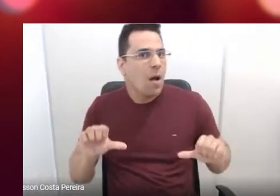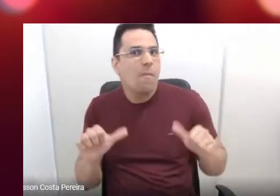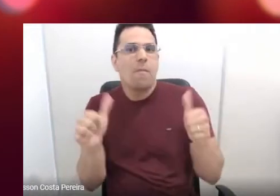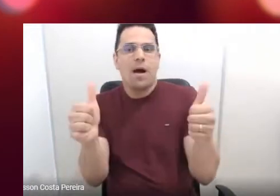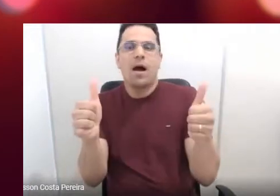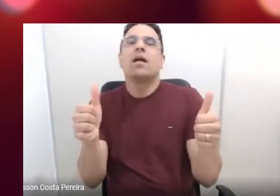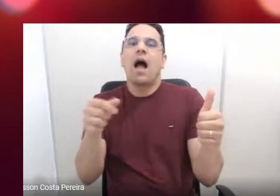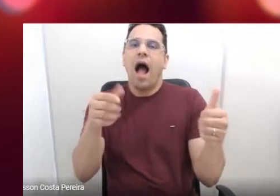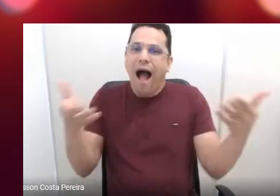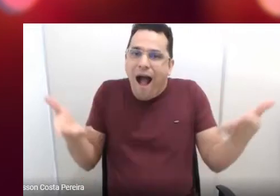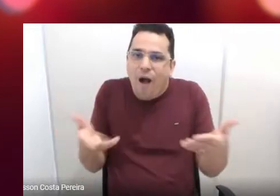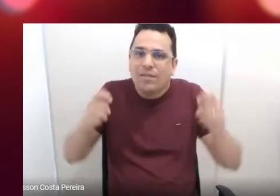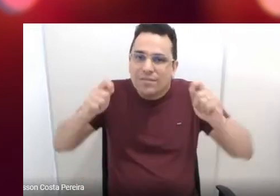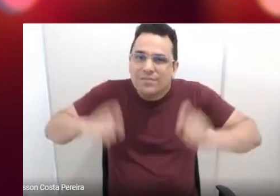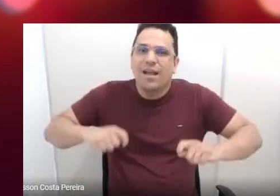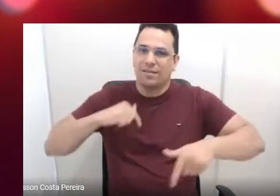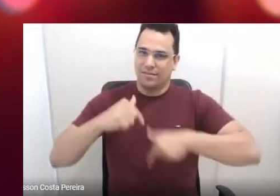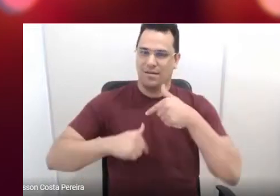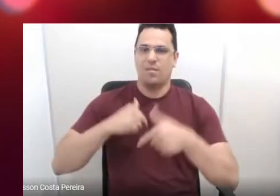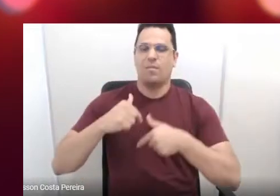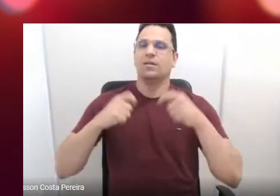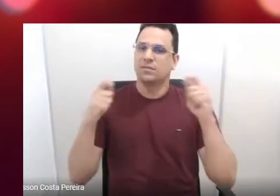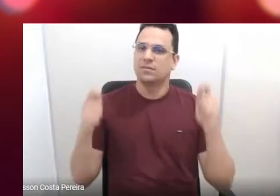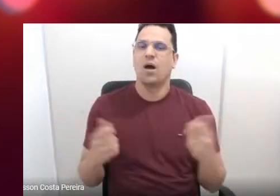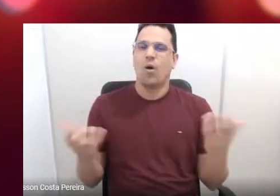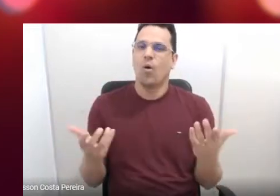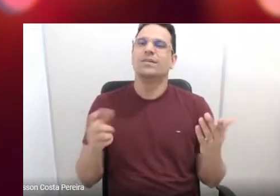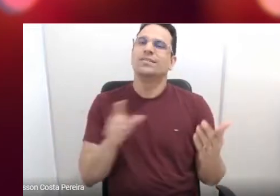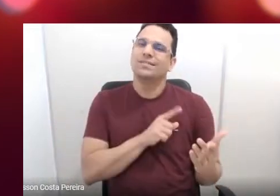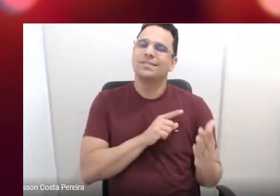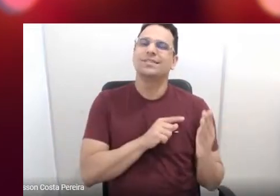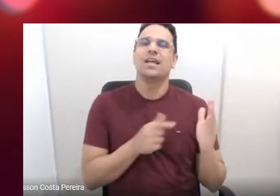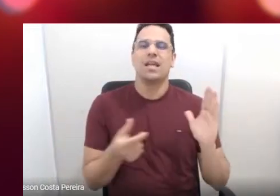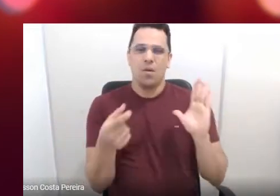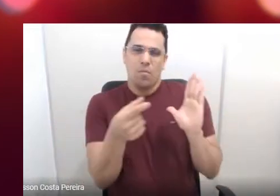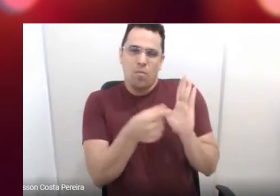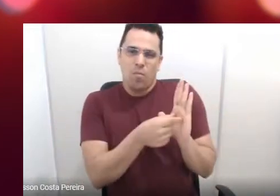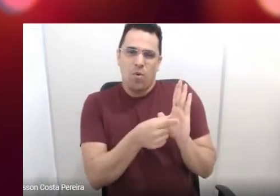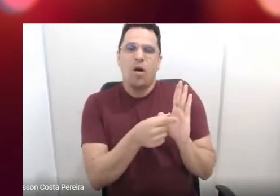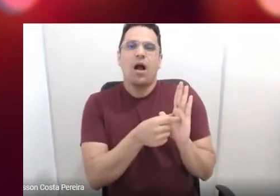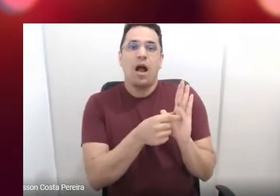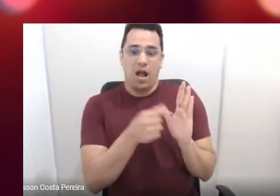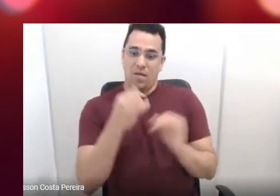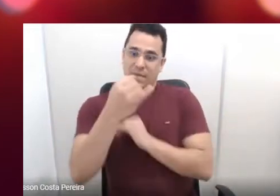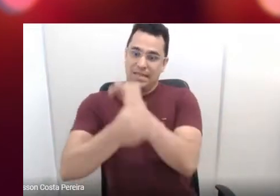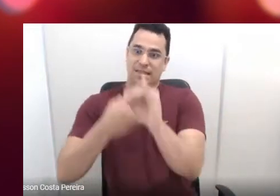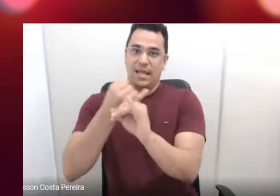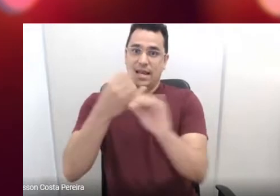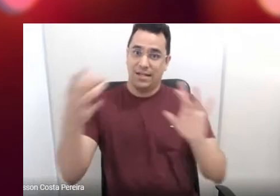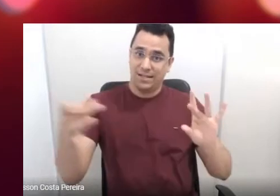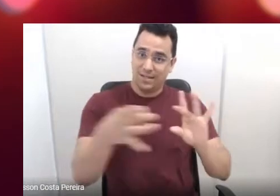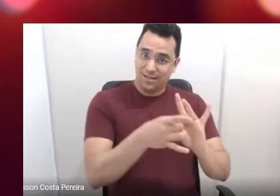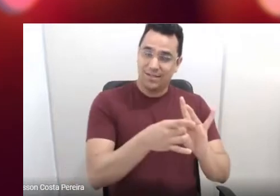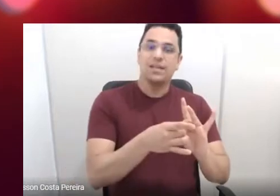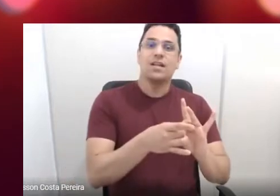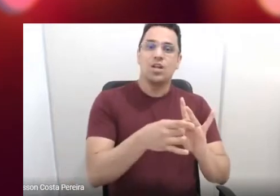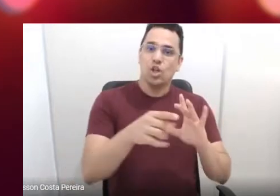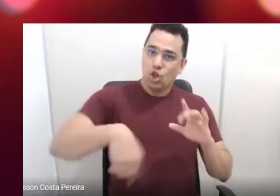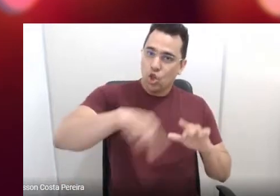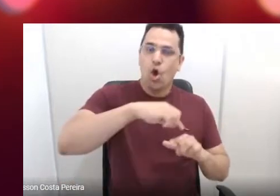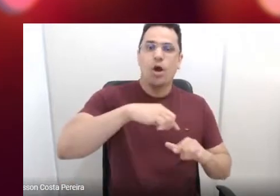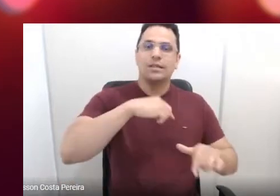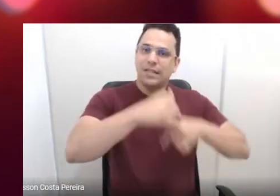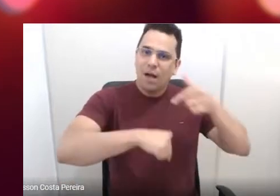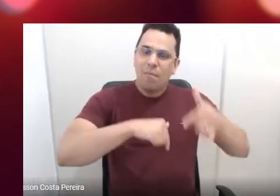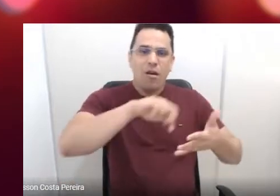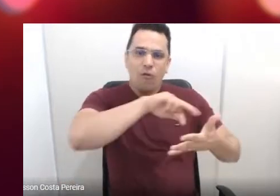forma razoável, pois operamos diversos programas que requerem internet com nível de qualidade para realizar as atividades